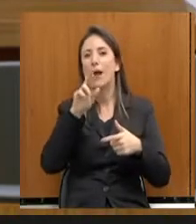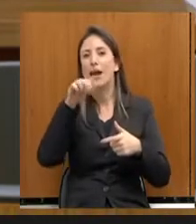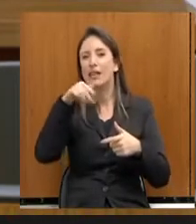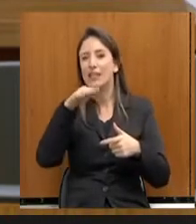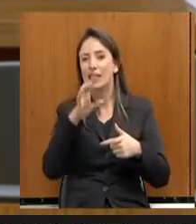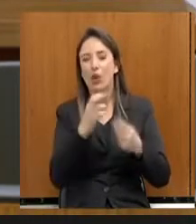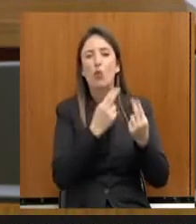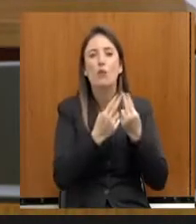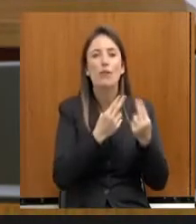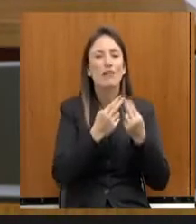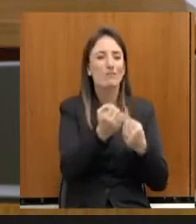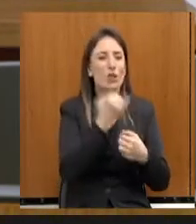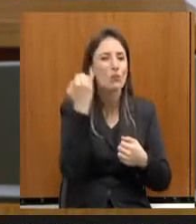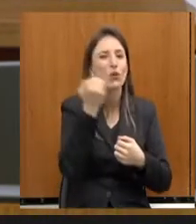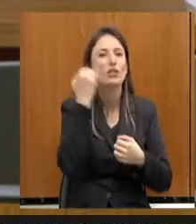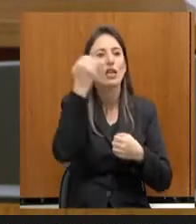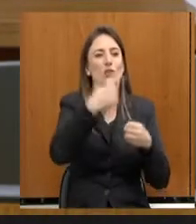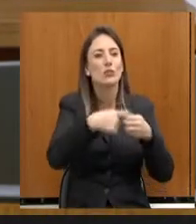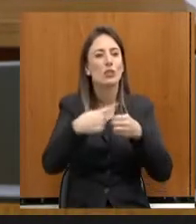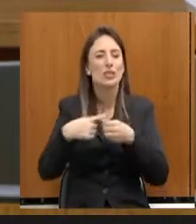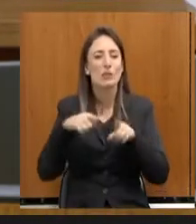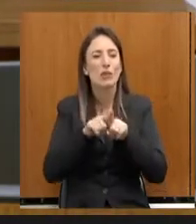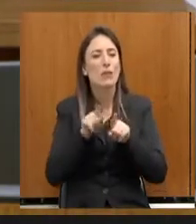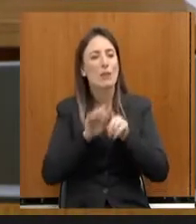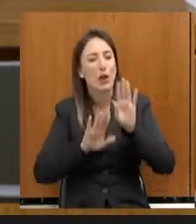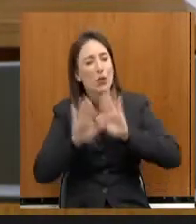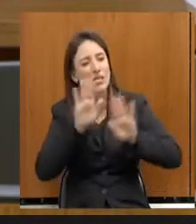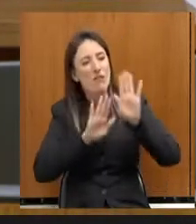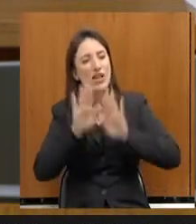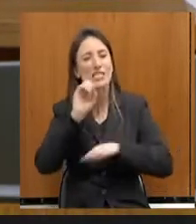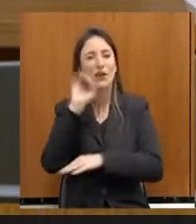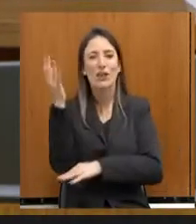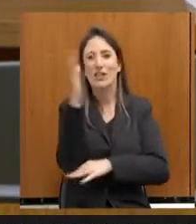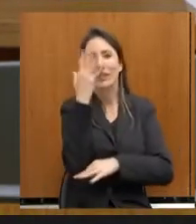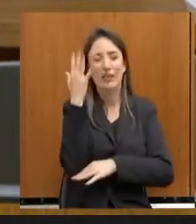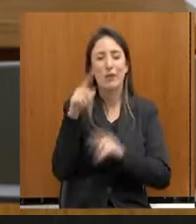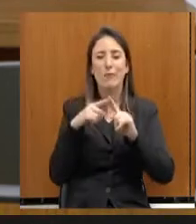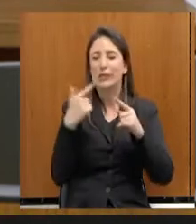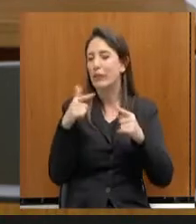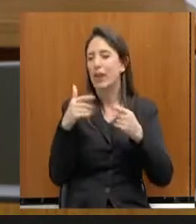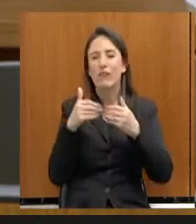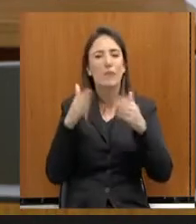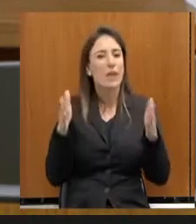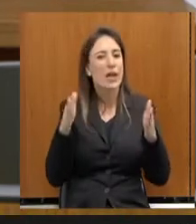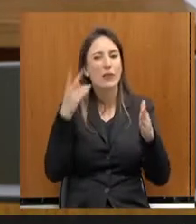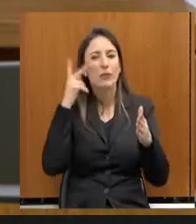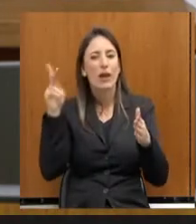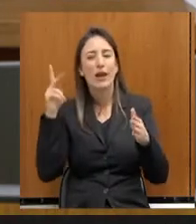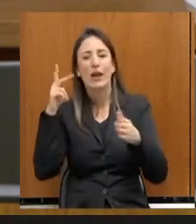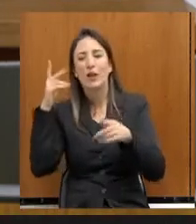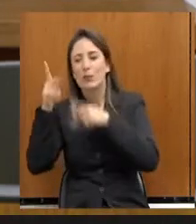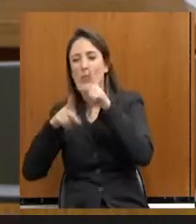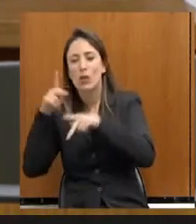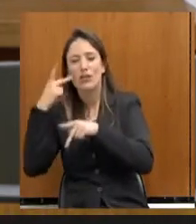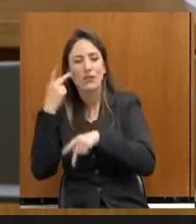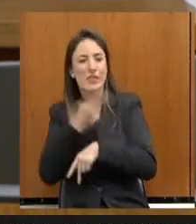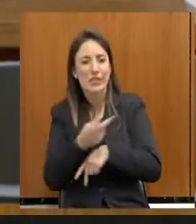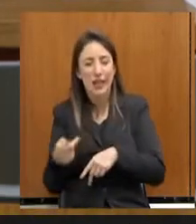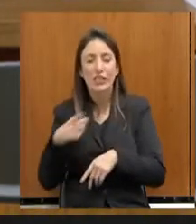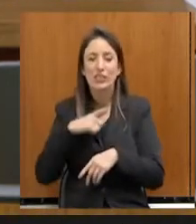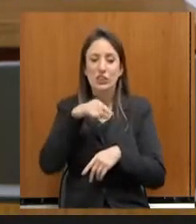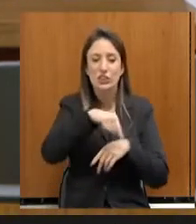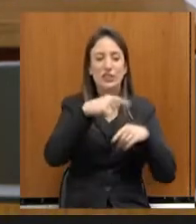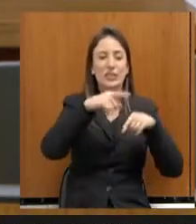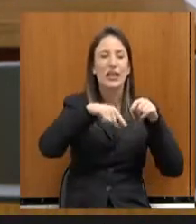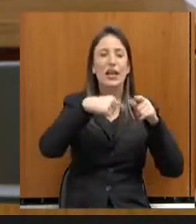também para conservação ambiental que não estava aberto ao uso público inclusive com equipamentos muito importantes como